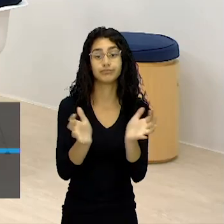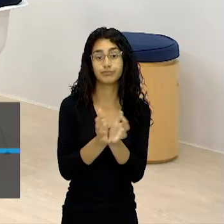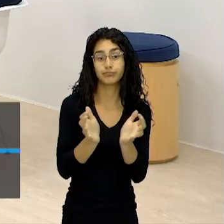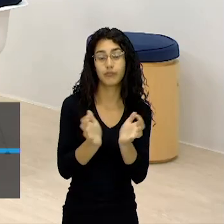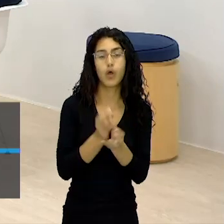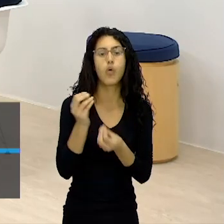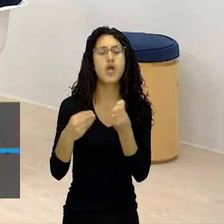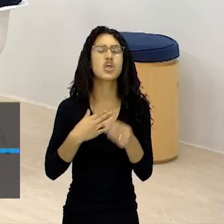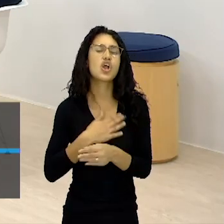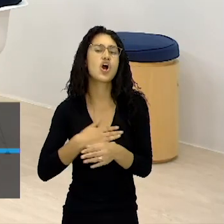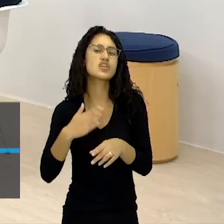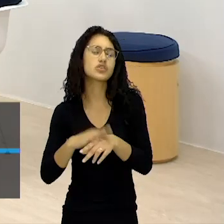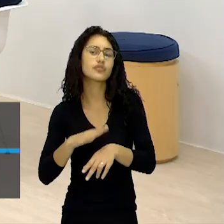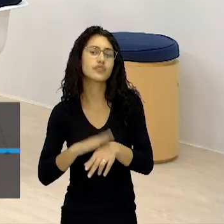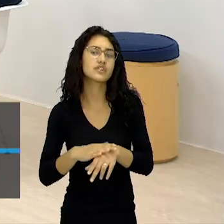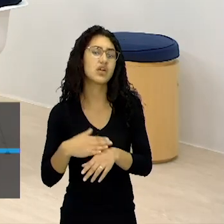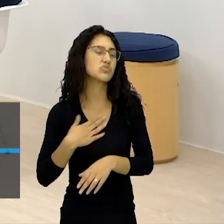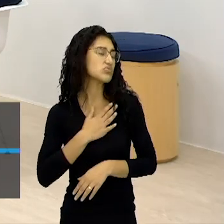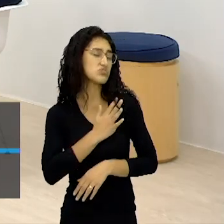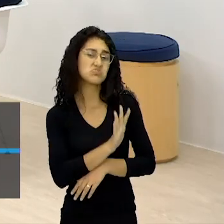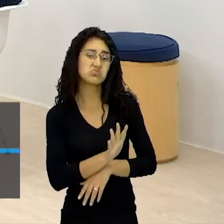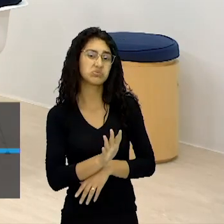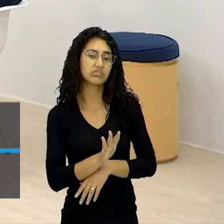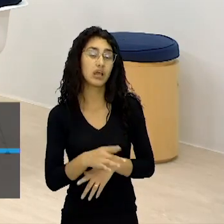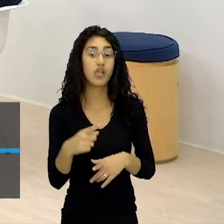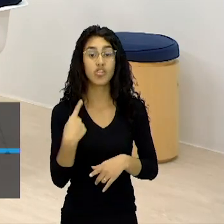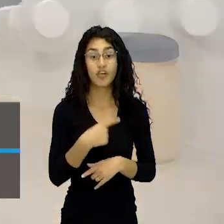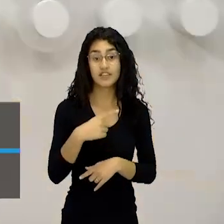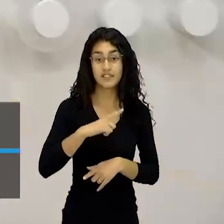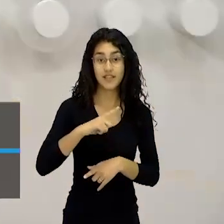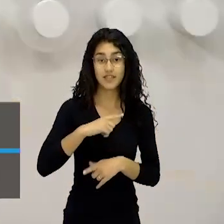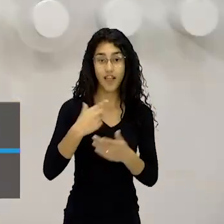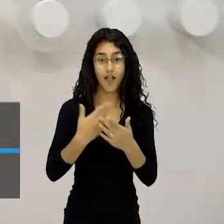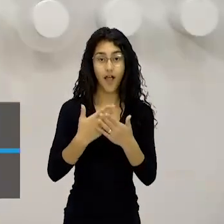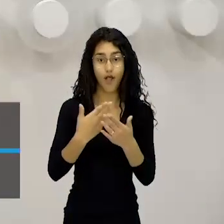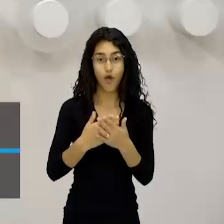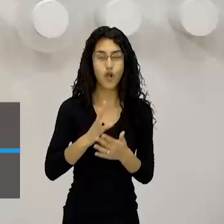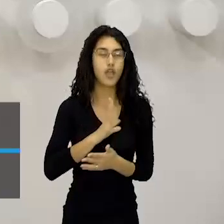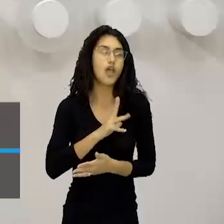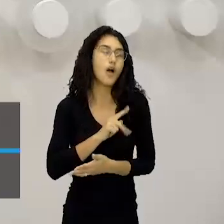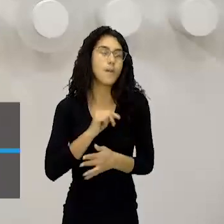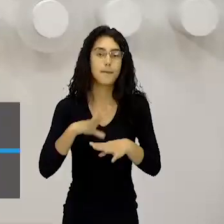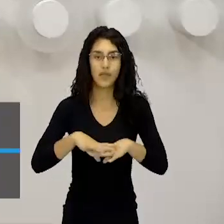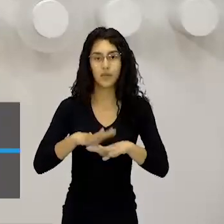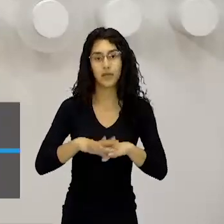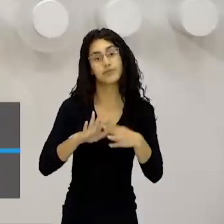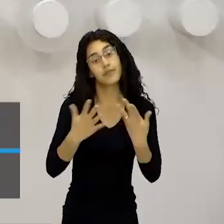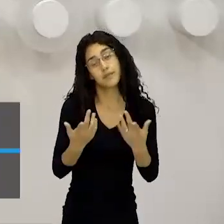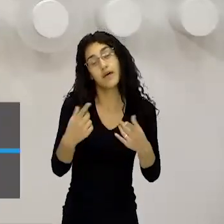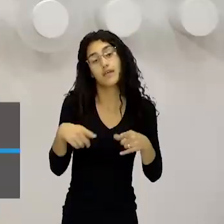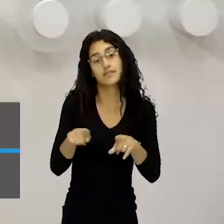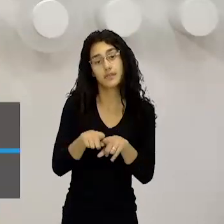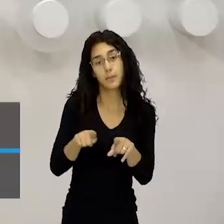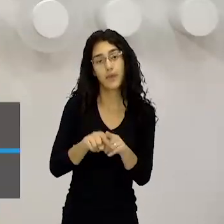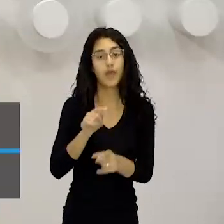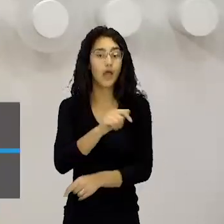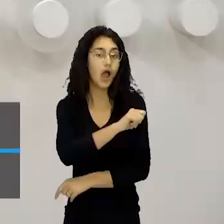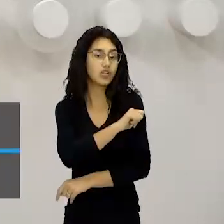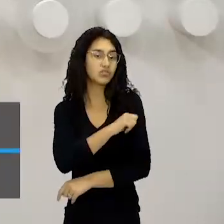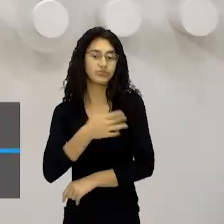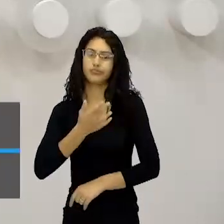ele gosta de fazer e o que ele não gosta. A gente tem alunos que gostam demais de matemática e a gente tem alunos que não gostam de